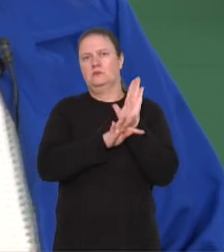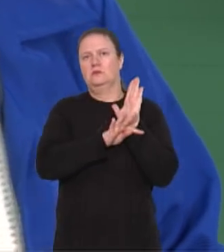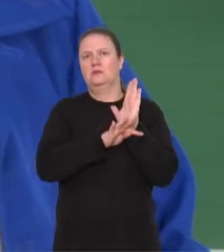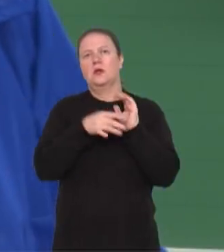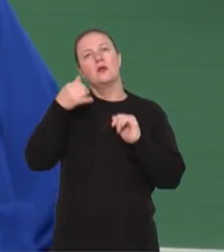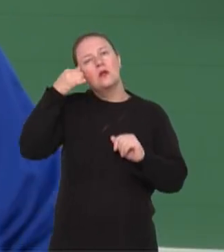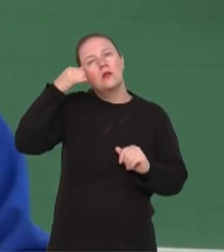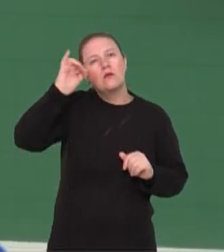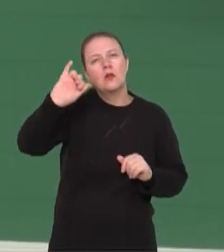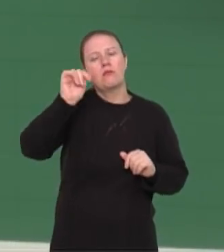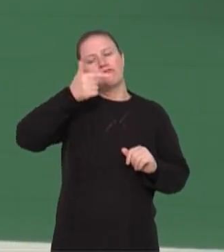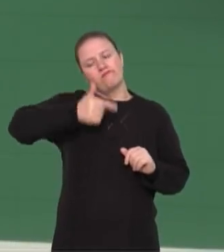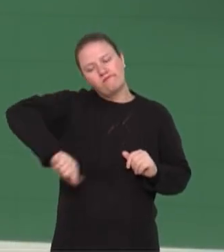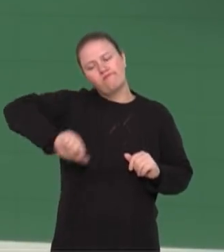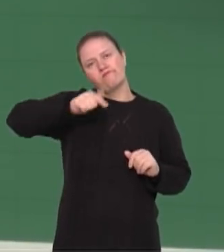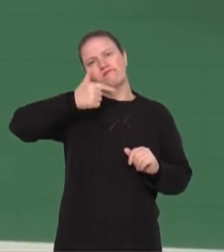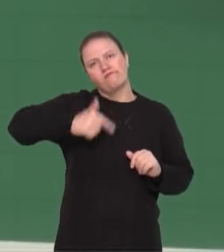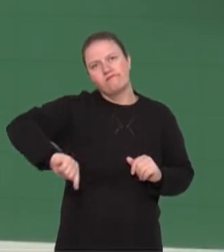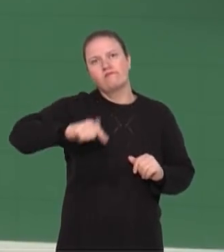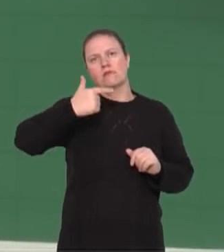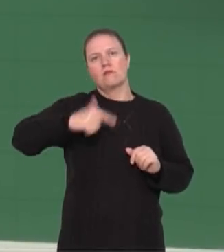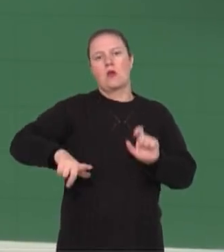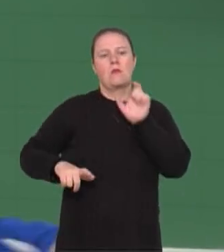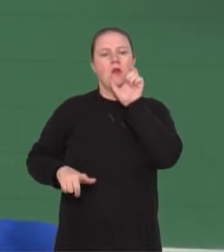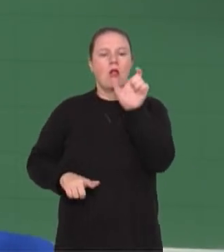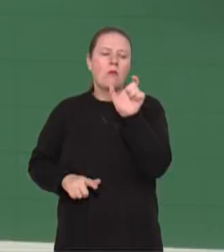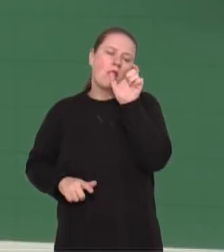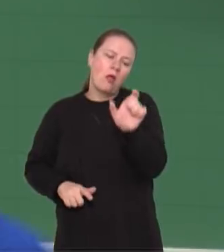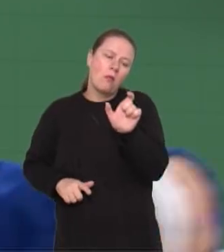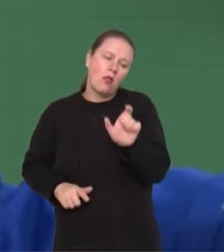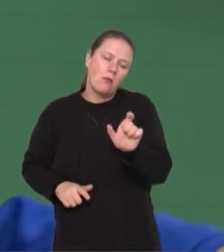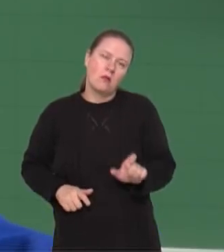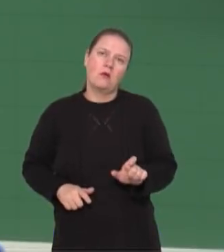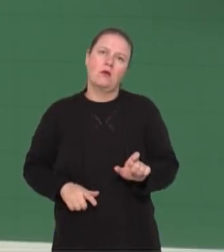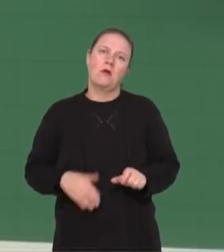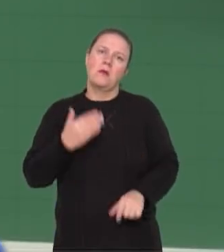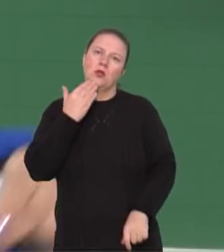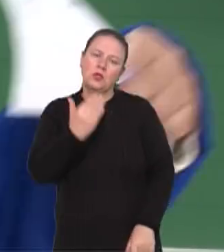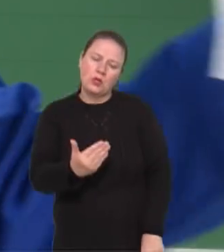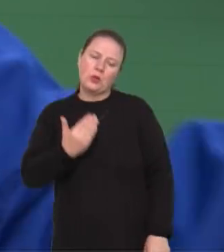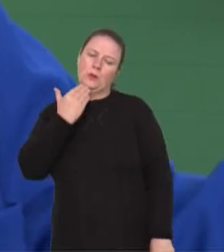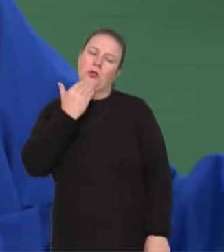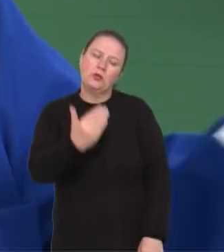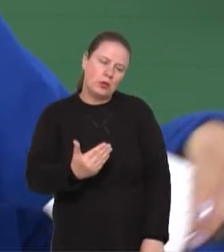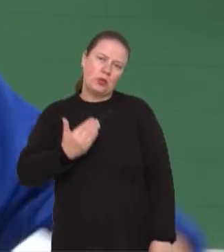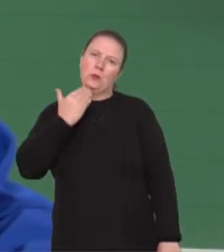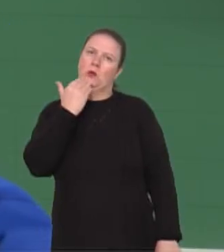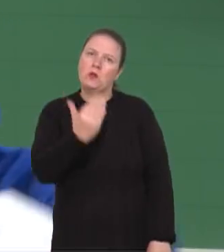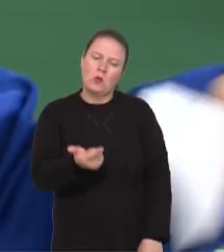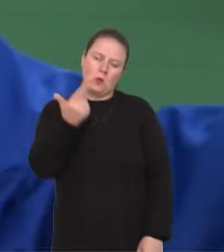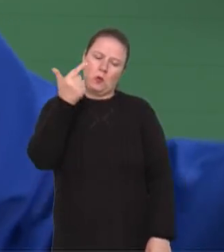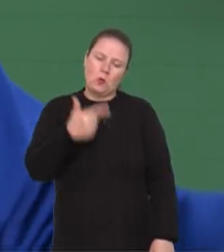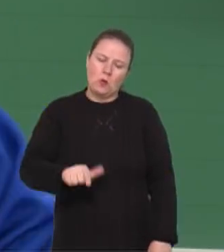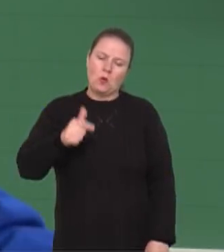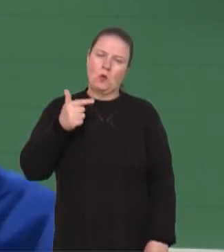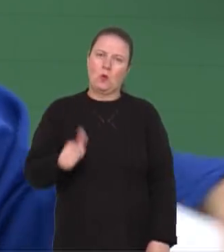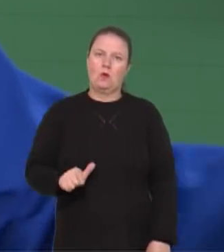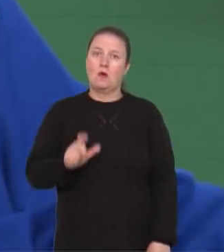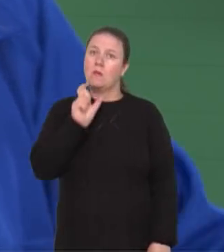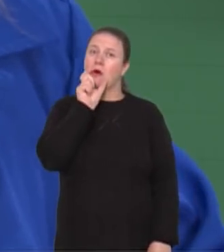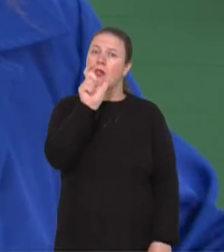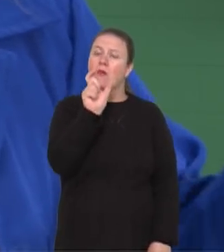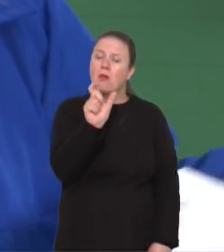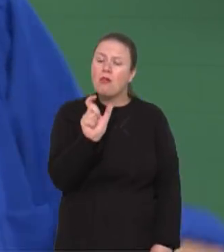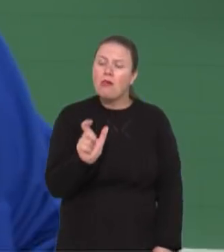a repetição desnecessária. A gente pode evitar de ficar colocando, ele pediu de novo, ele